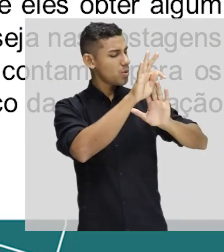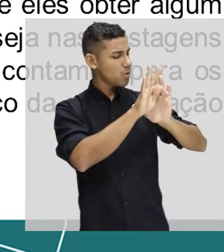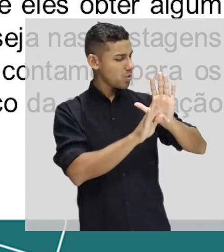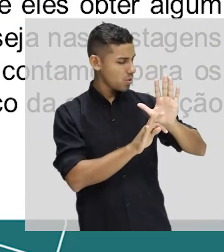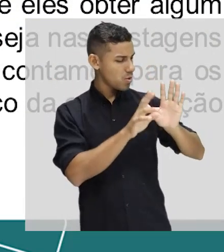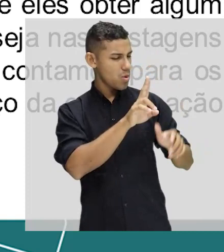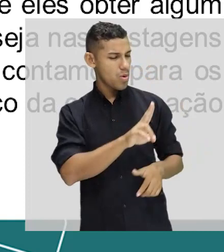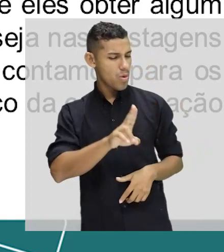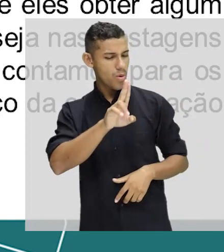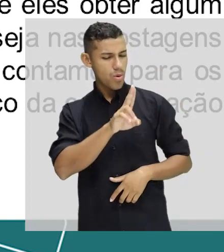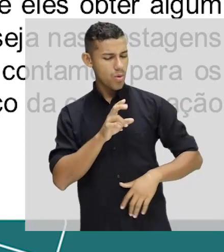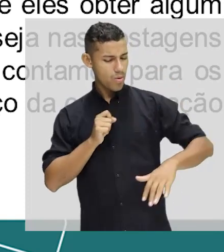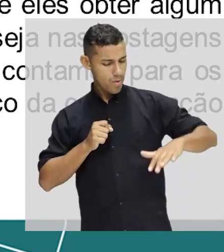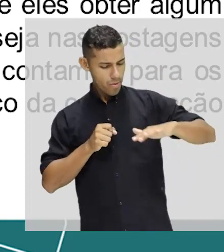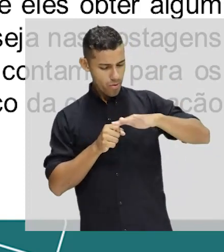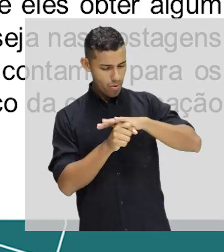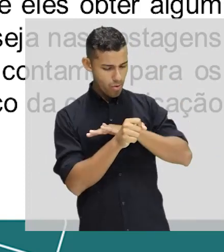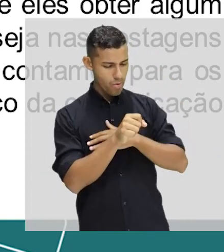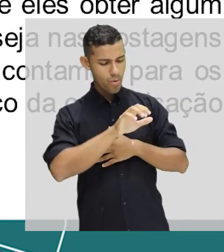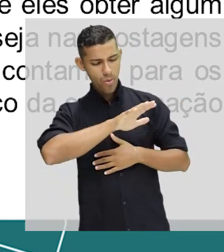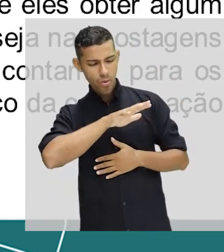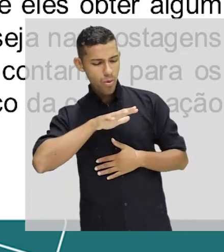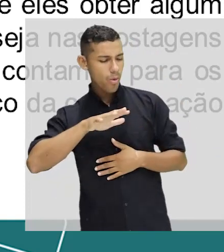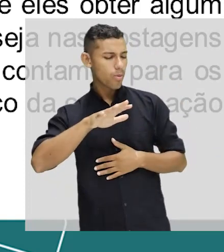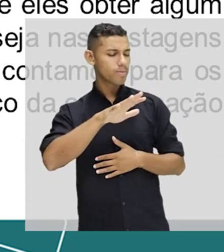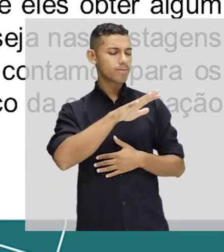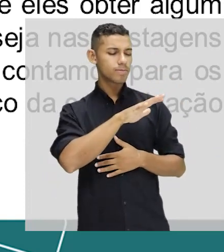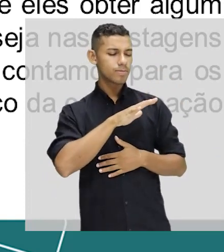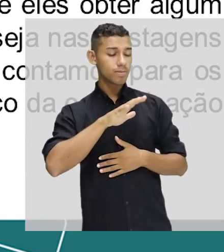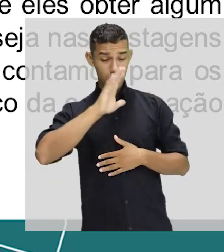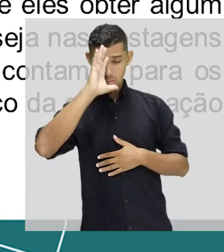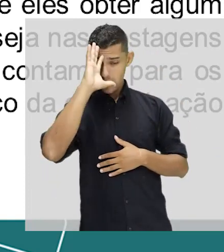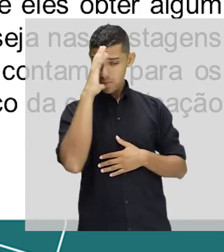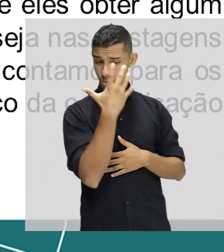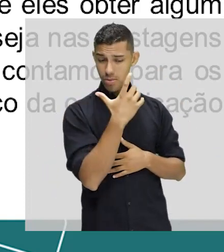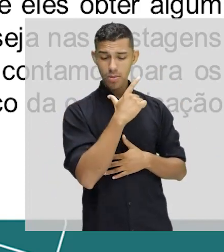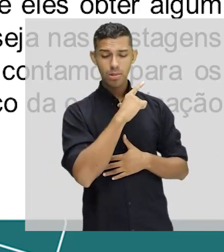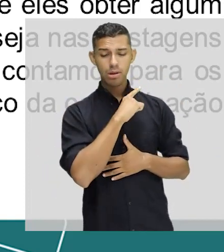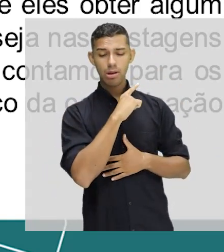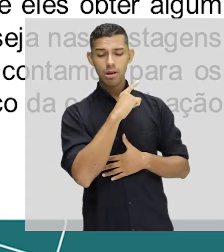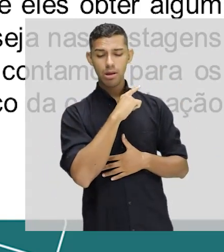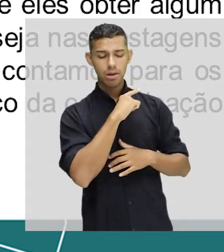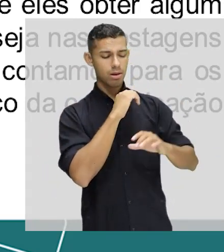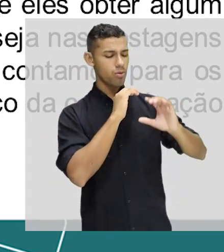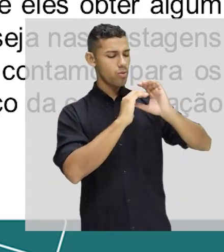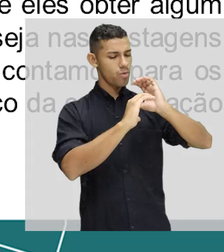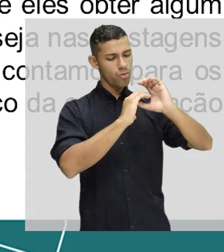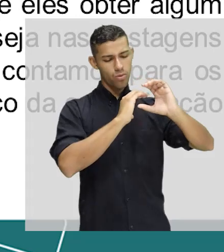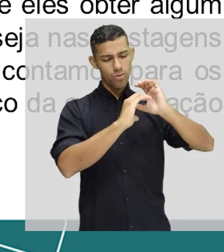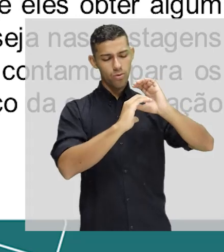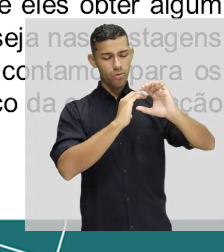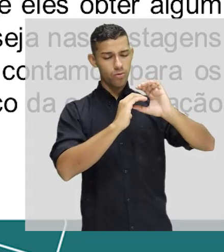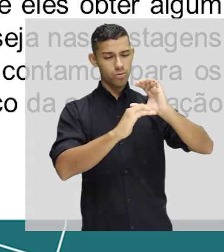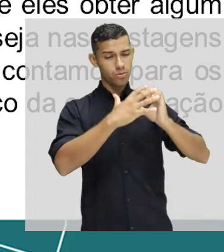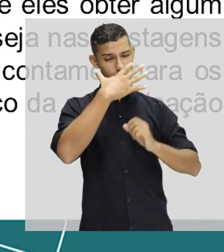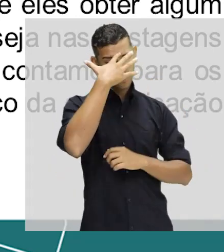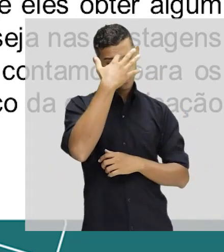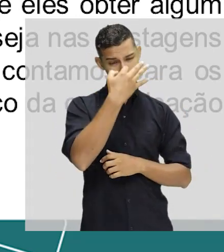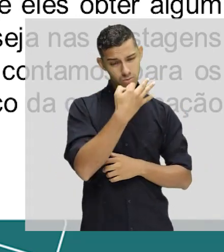que estamos inseridos em alguma situação que envolve comunicação, mesmo que seja de maneira